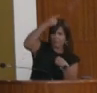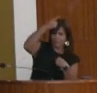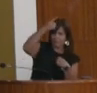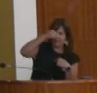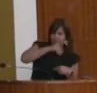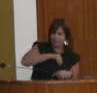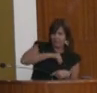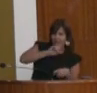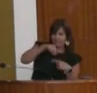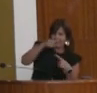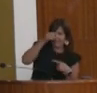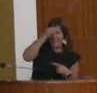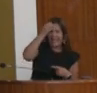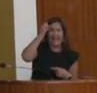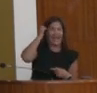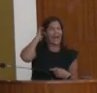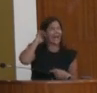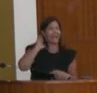Precisa responder, não.